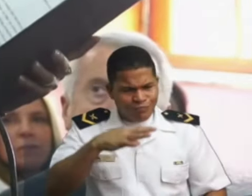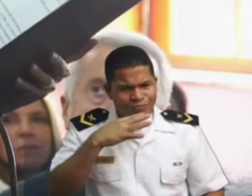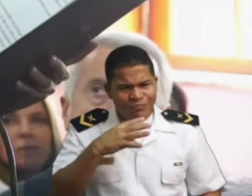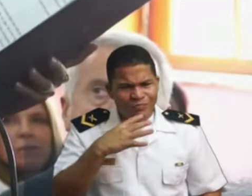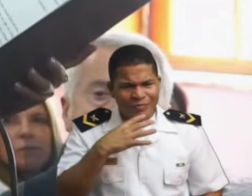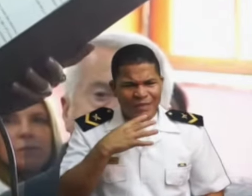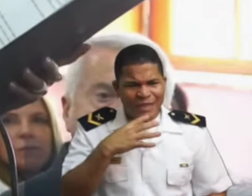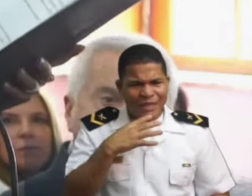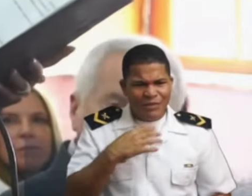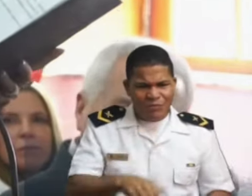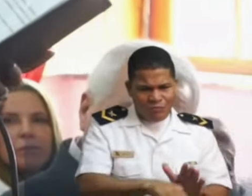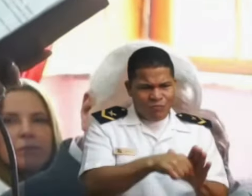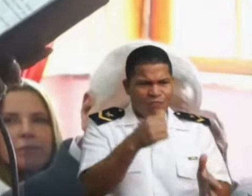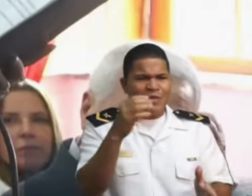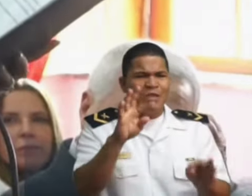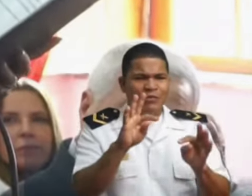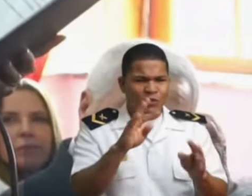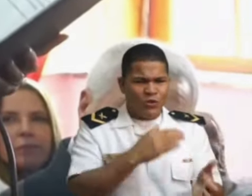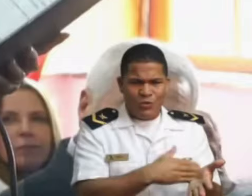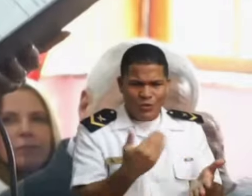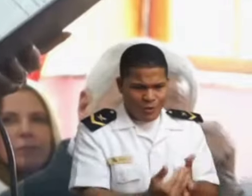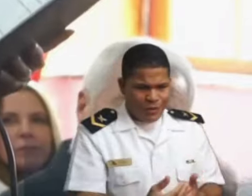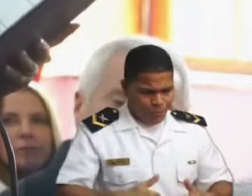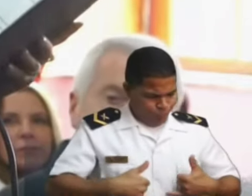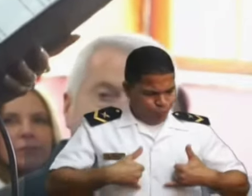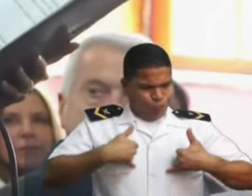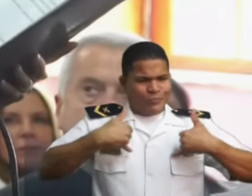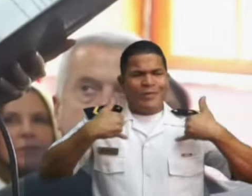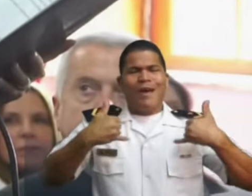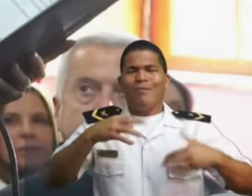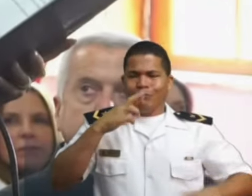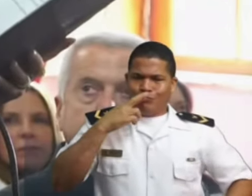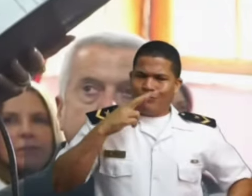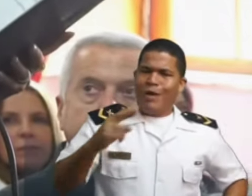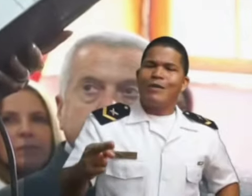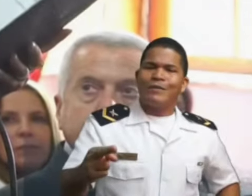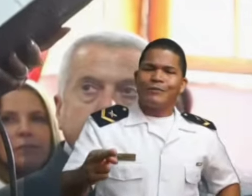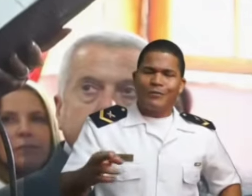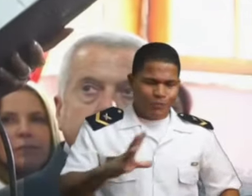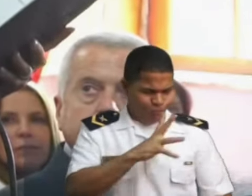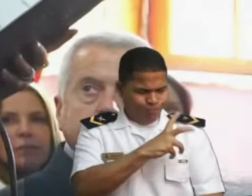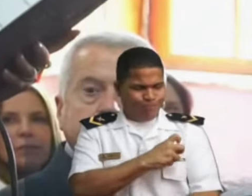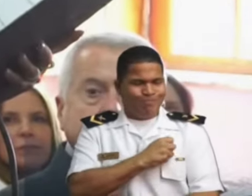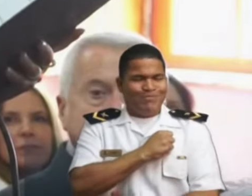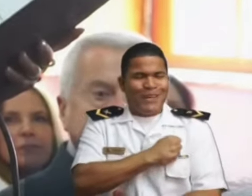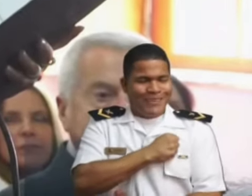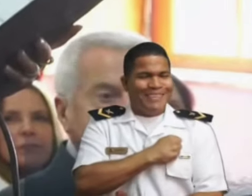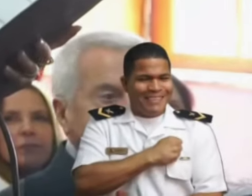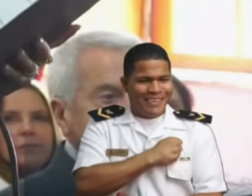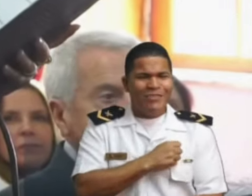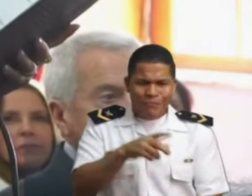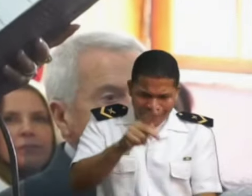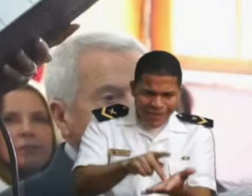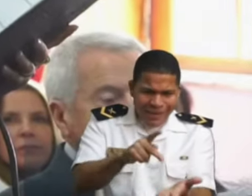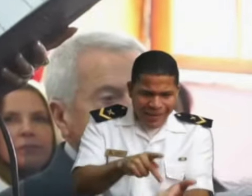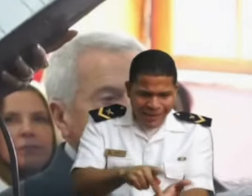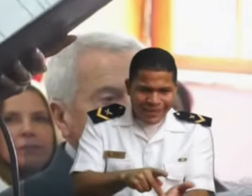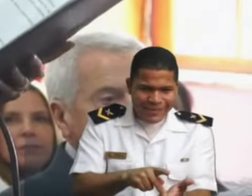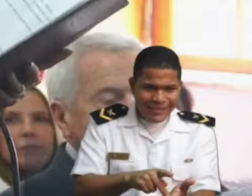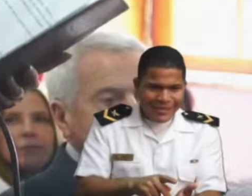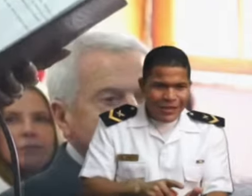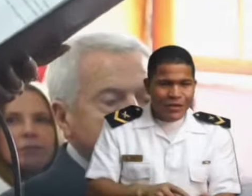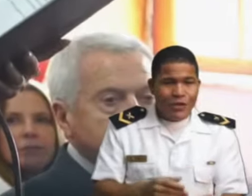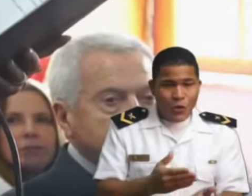Reconheço que em todas as vezes me enchi de orgulho ao responder que é apaixonante. Isso mesmo,